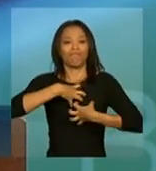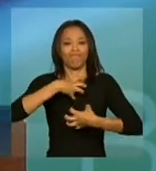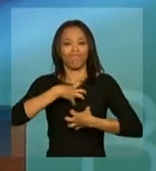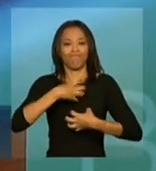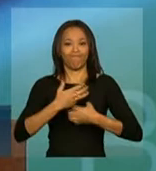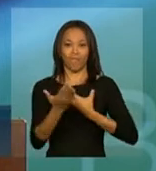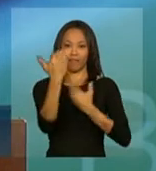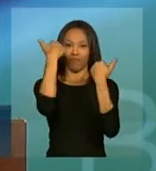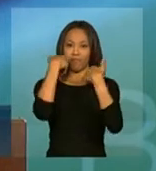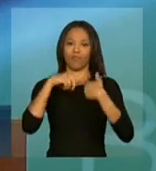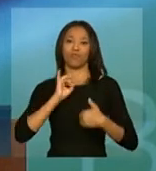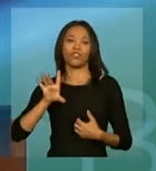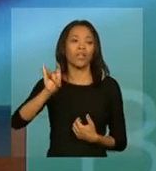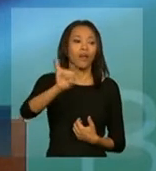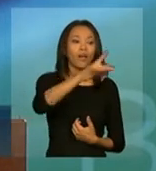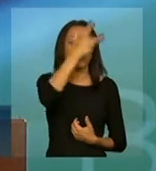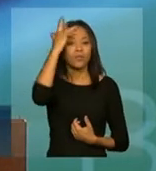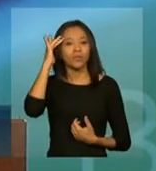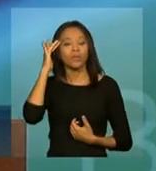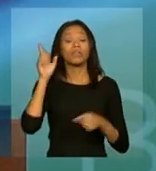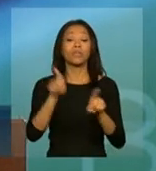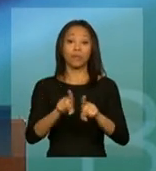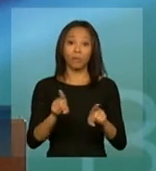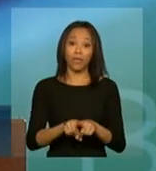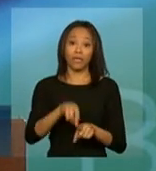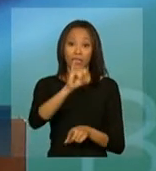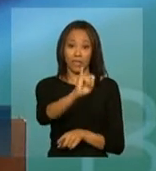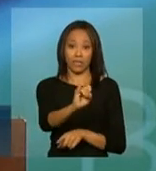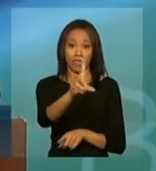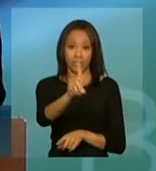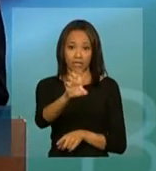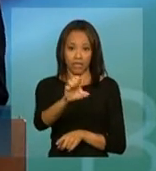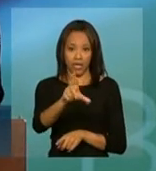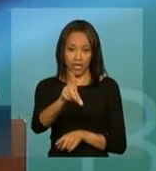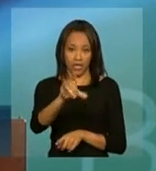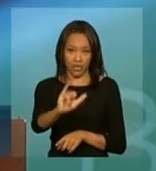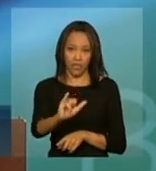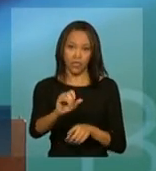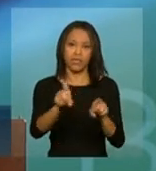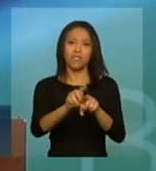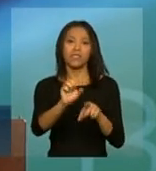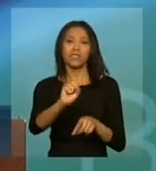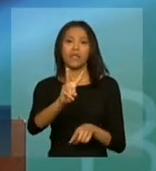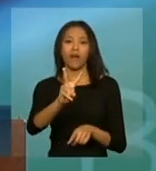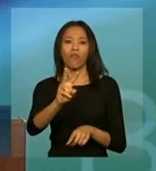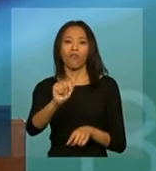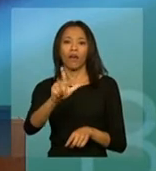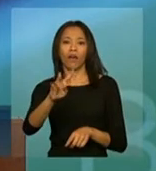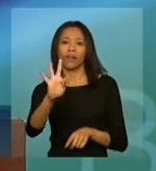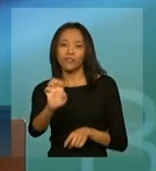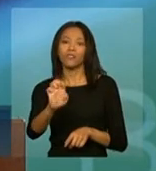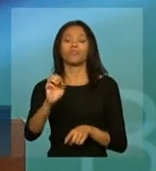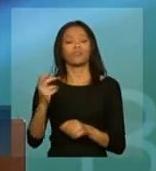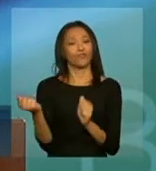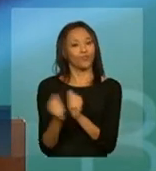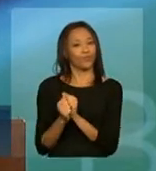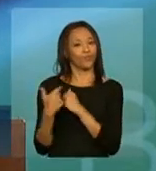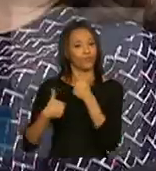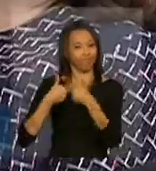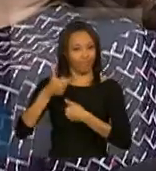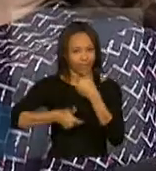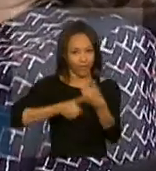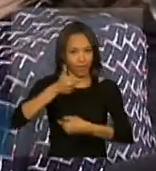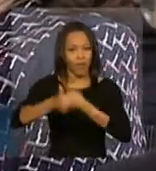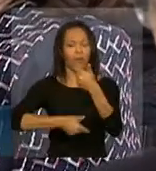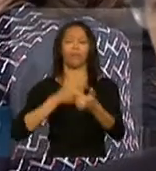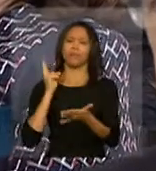E aqui, minha companheira, ministra Ideli Salvatti, com quem trabalharei intensamente esse próximo período e que tem